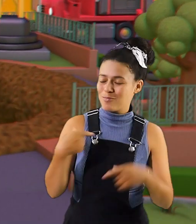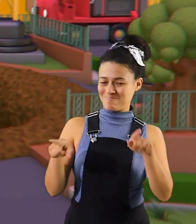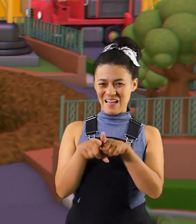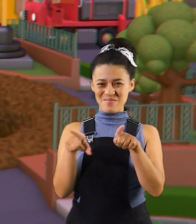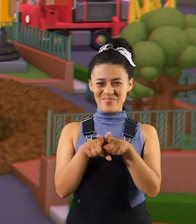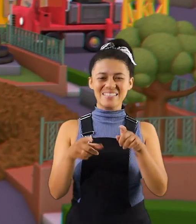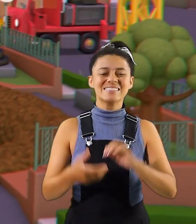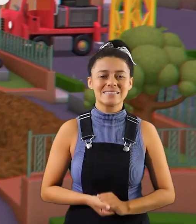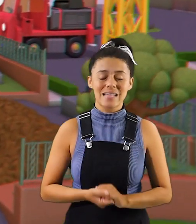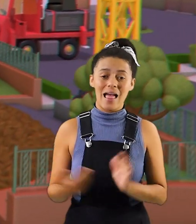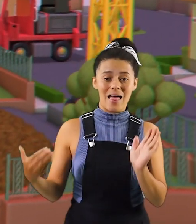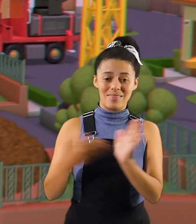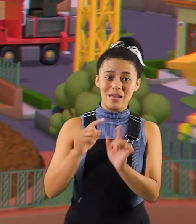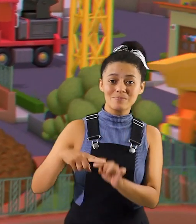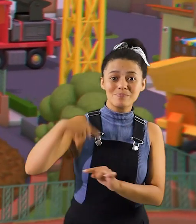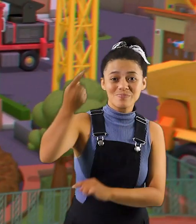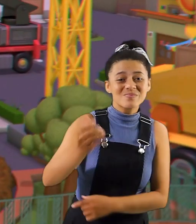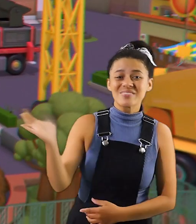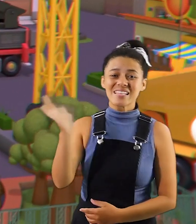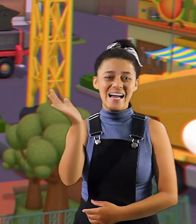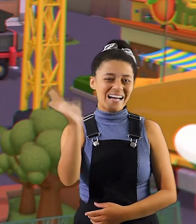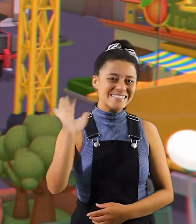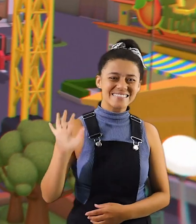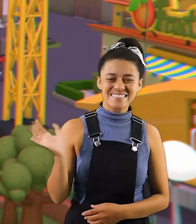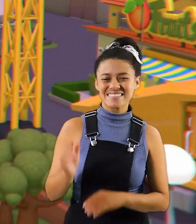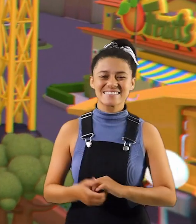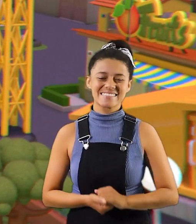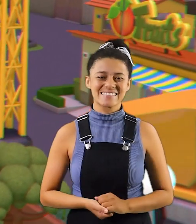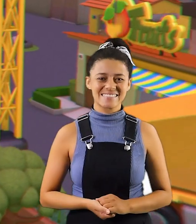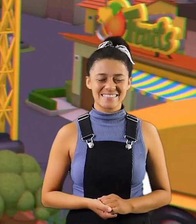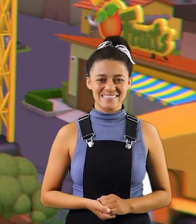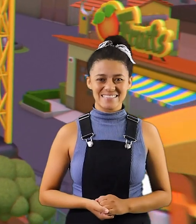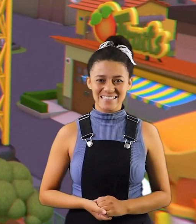também. Até a próxima, pessoal. Tchau, tchau.